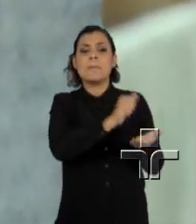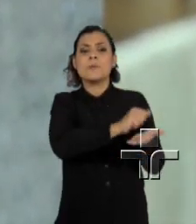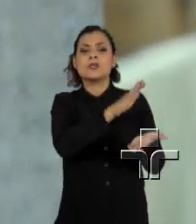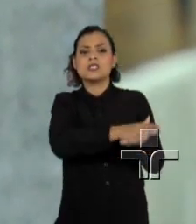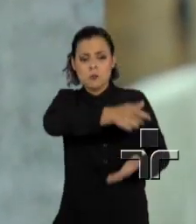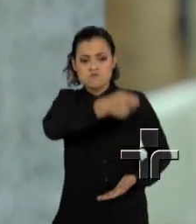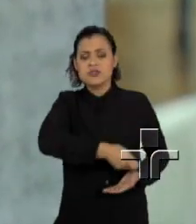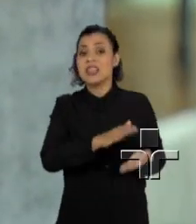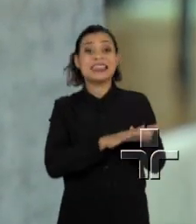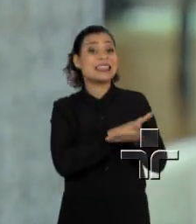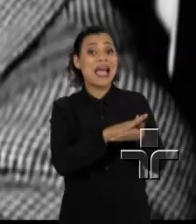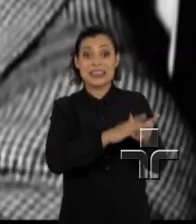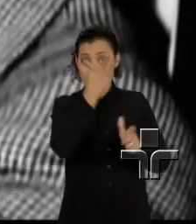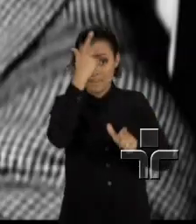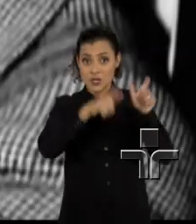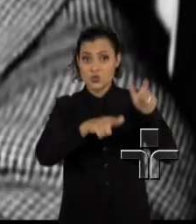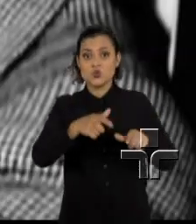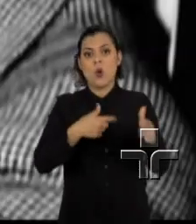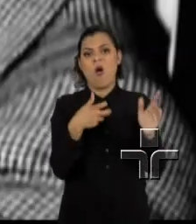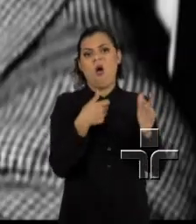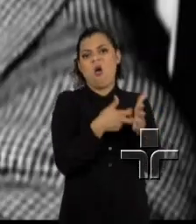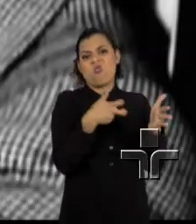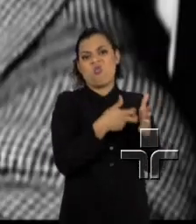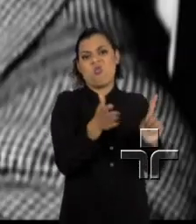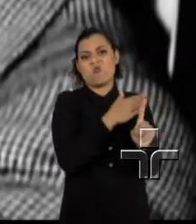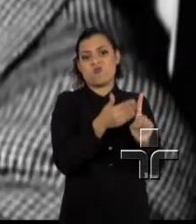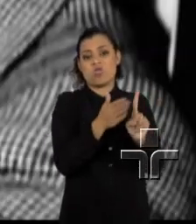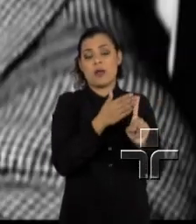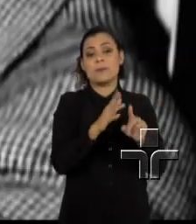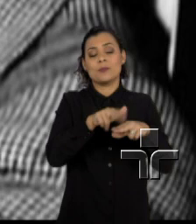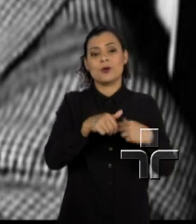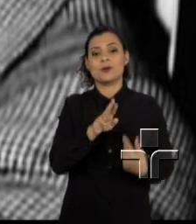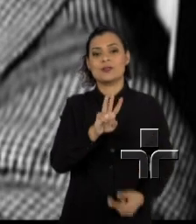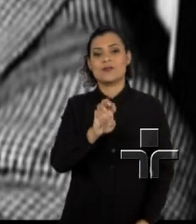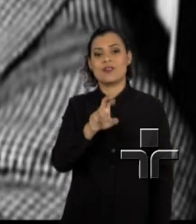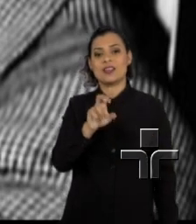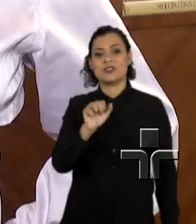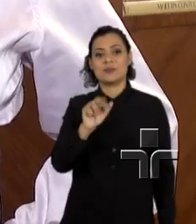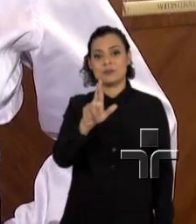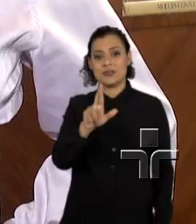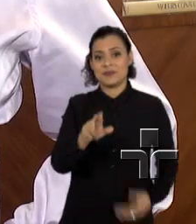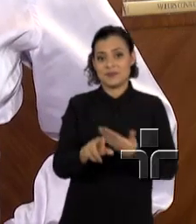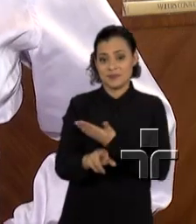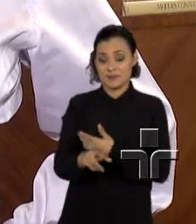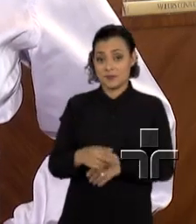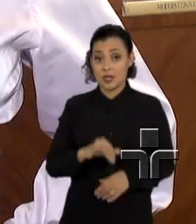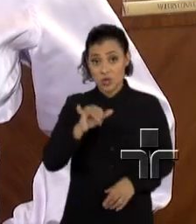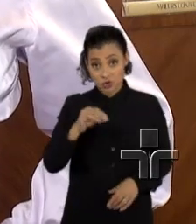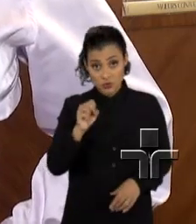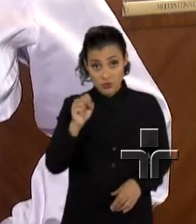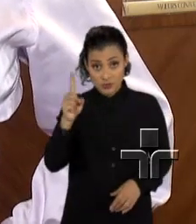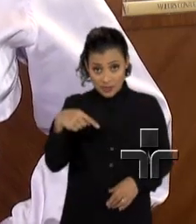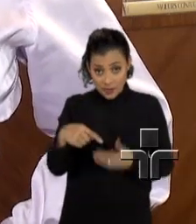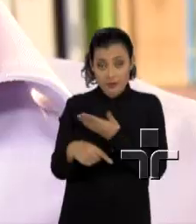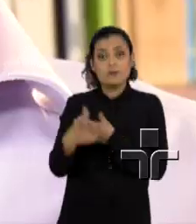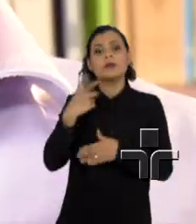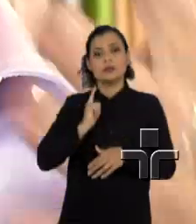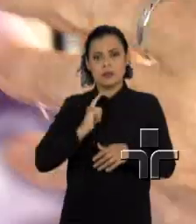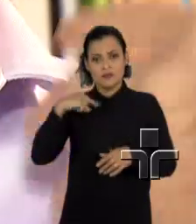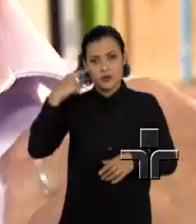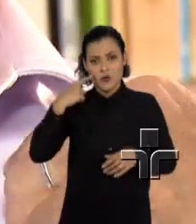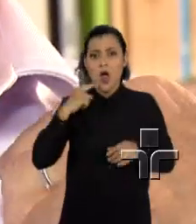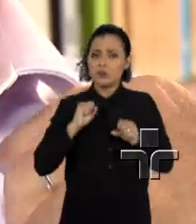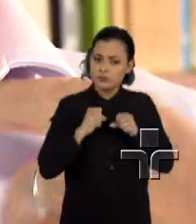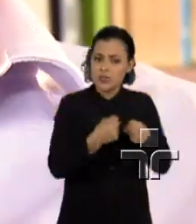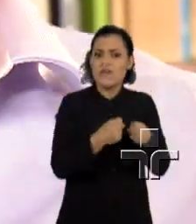aos responsáveis pela tortura e assassinato de Vladimir Herzog. José Carlos Dias defendeu centenas de